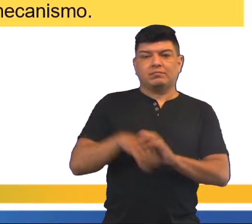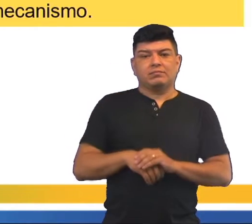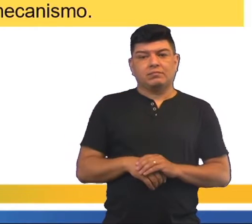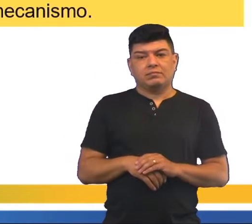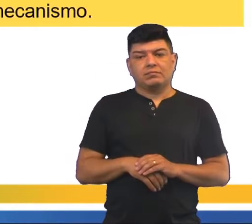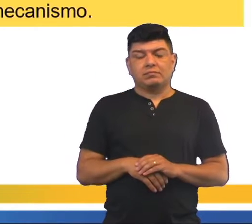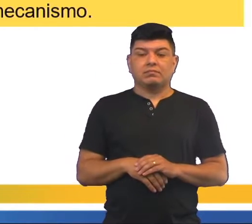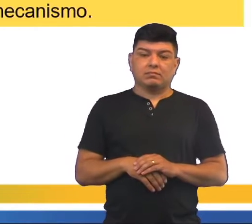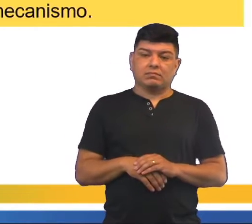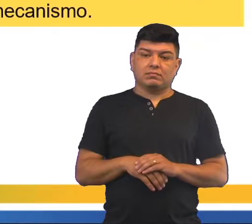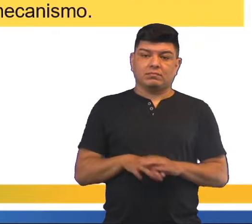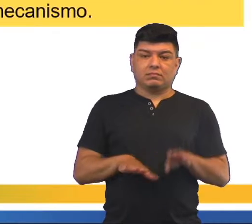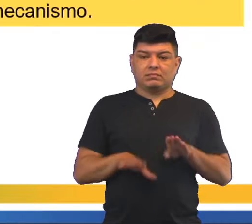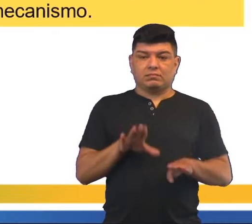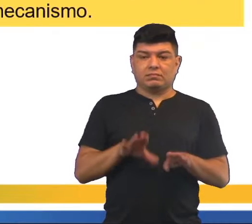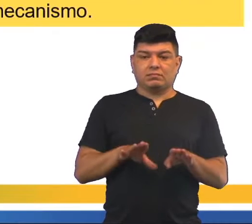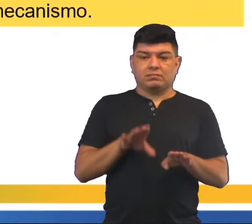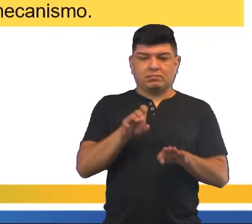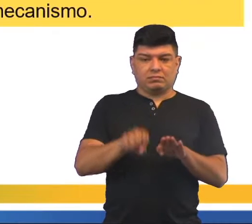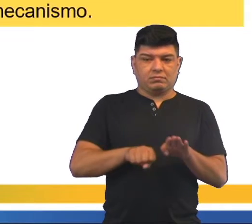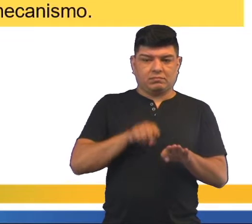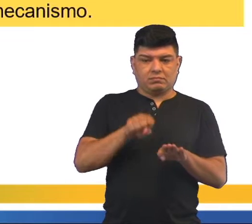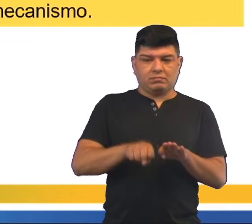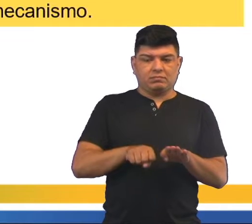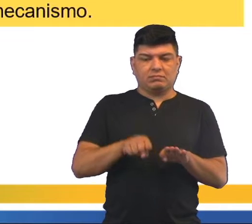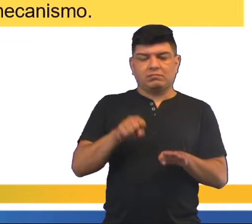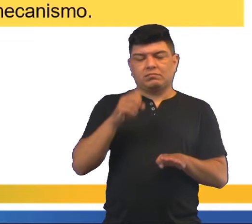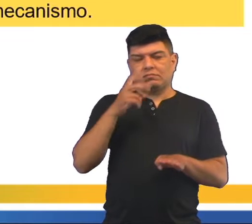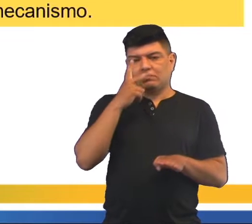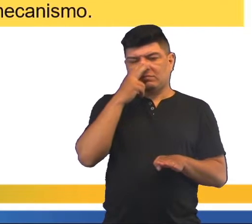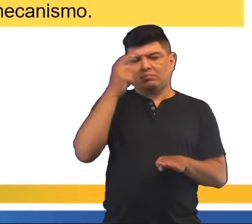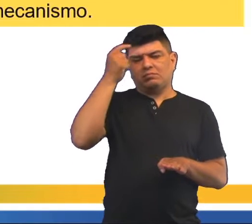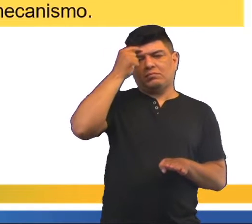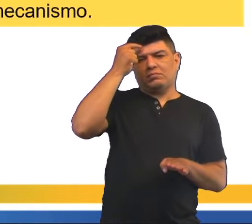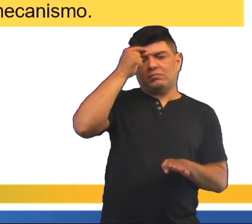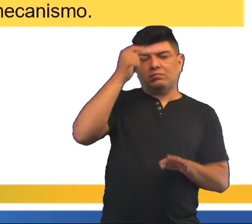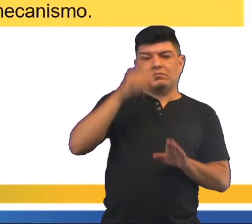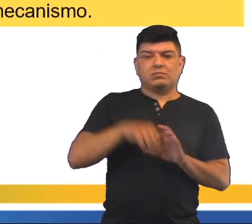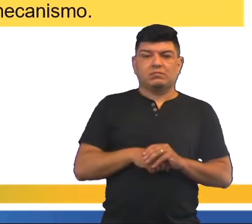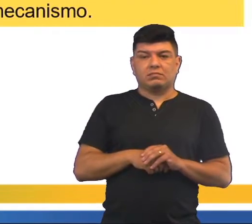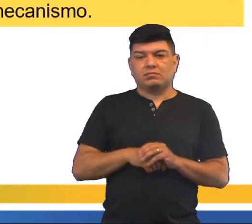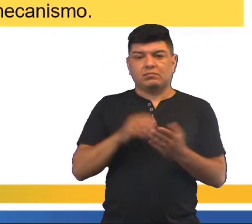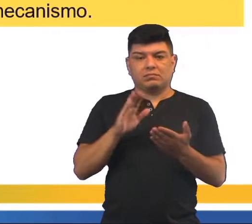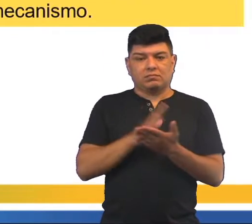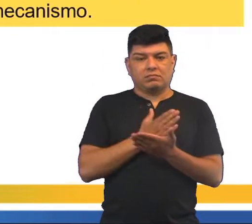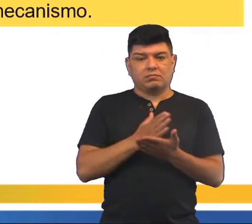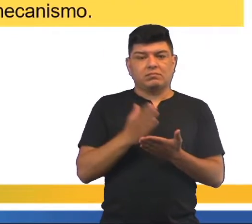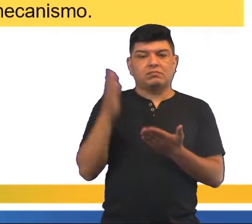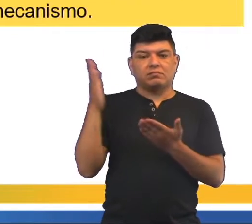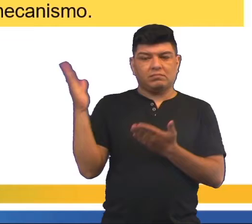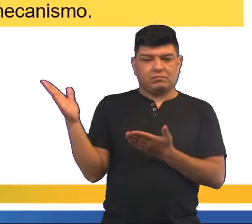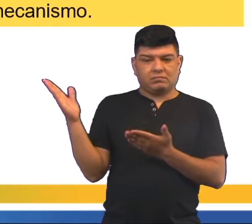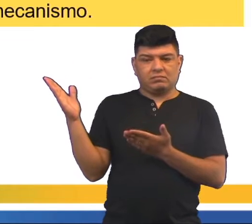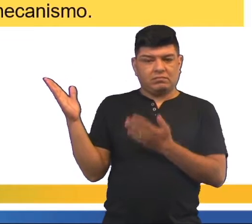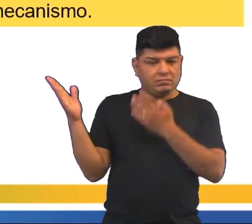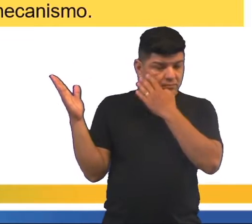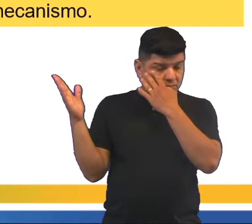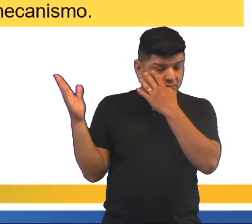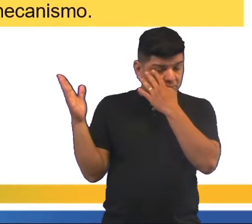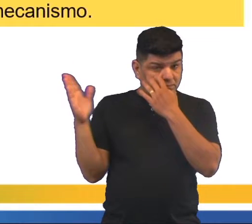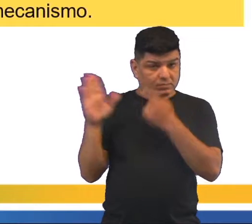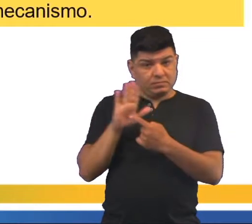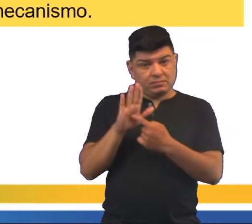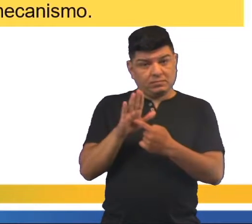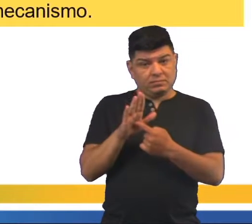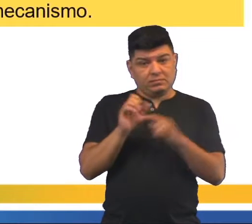talvez também quando se fale de máquinas vocês logo tenham em mente algumas dessas máquinas que estão aparecendo